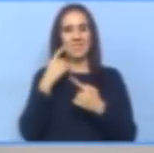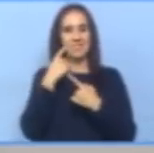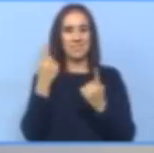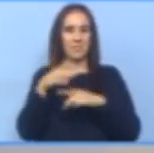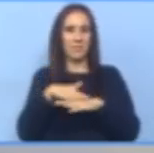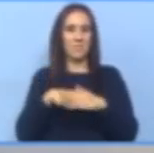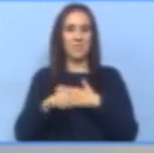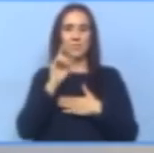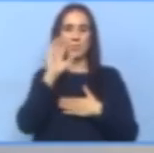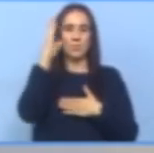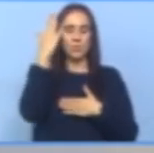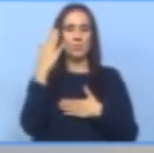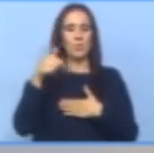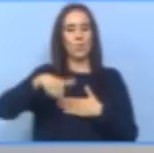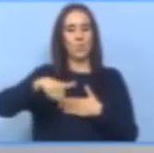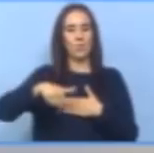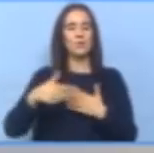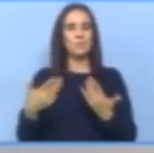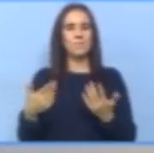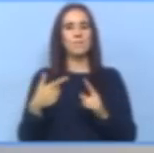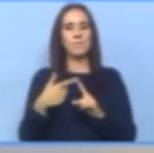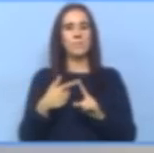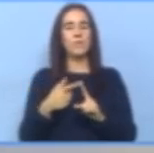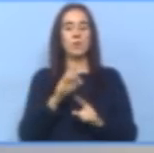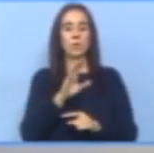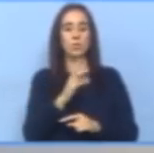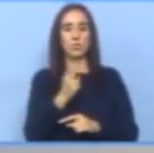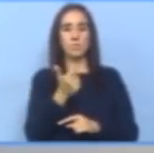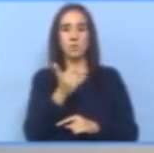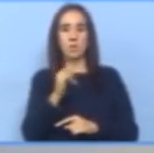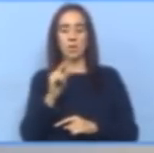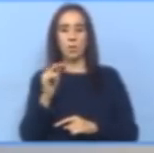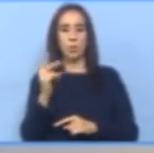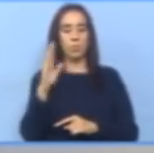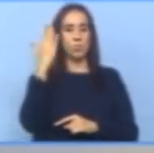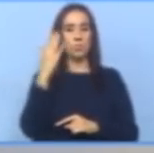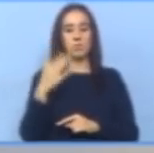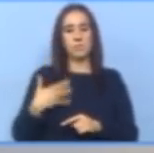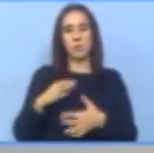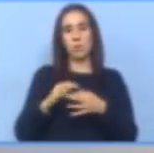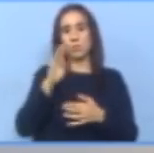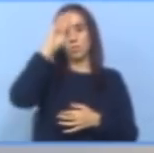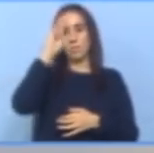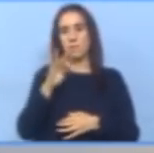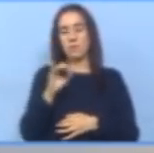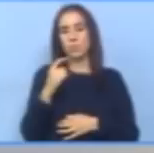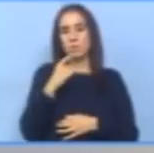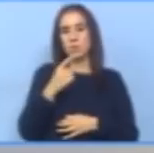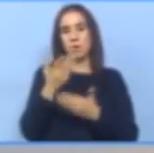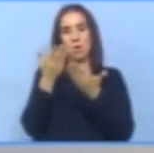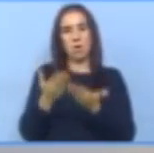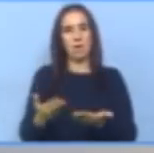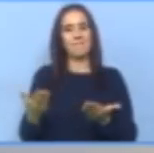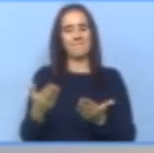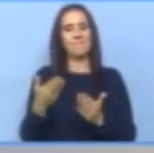muito importante e que hoje estão outra vez, sobretudo a partir do Jubileu Extraordinário da Misericórdia, que o Papa Francisco recentralizou, dizendo: aqui está um